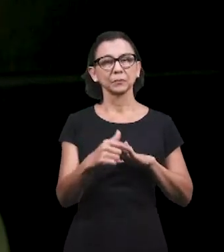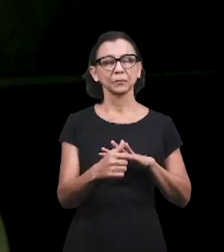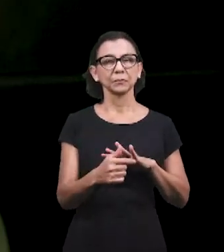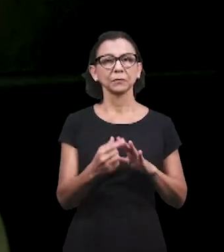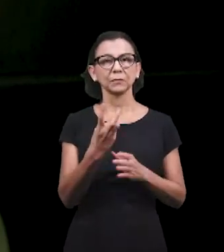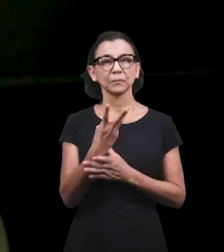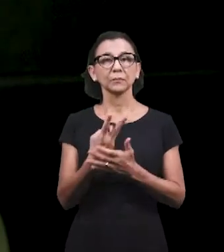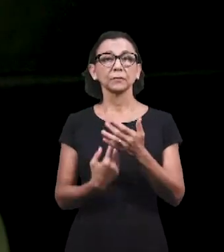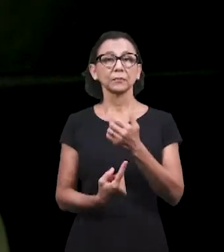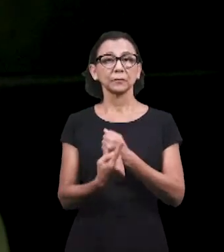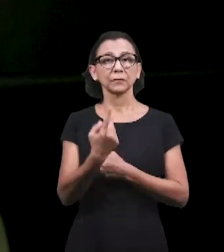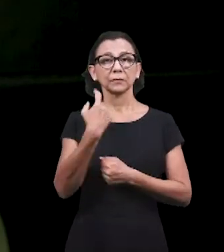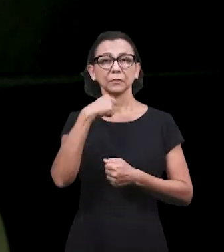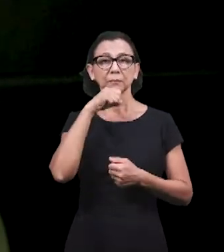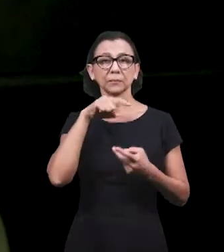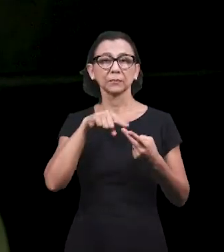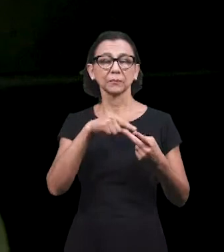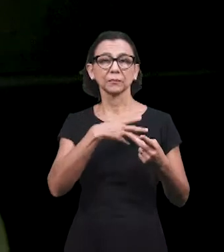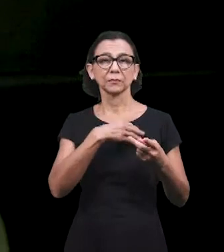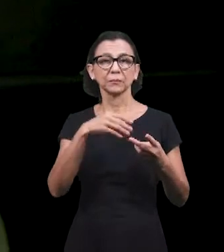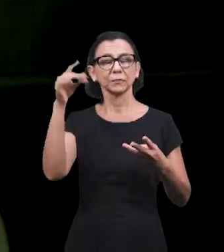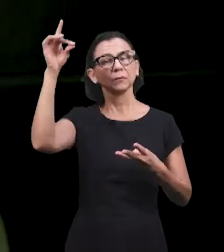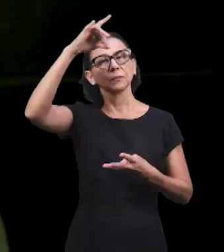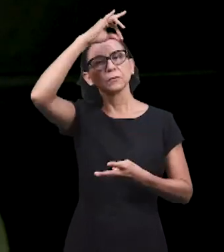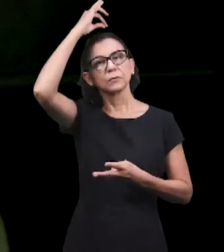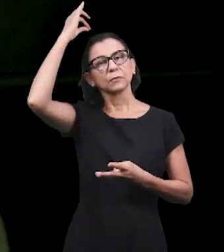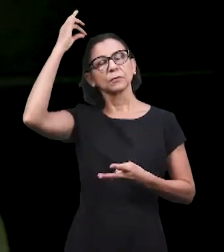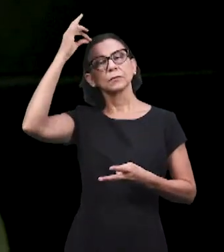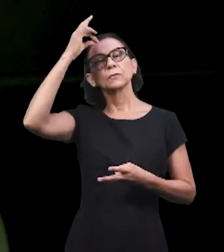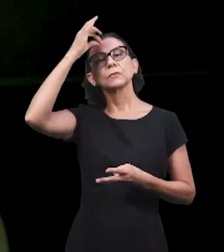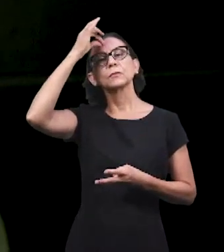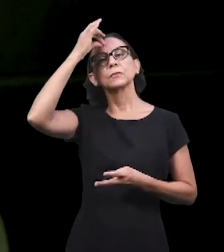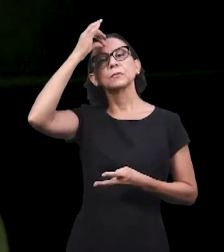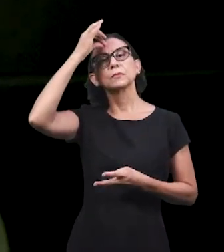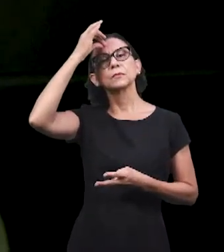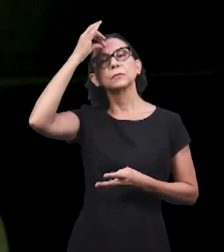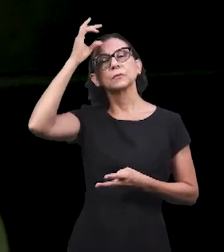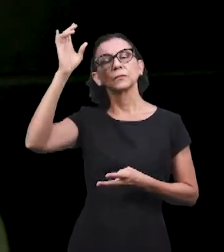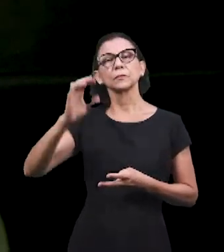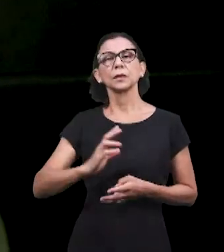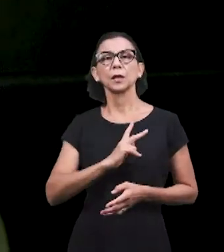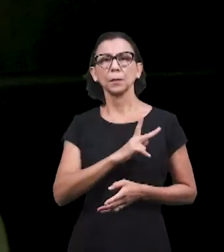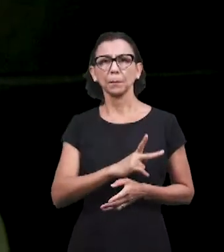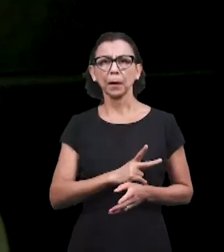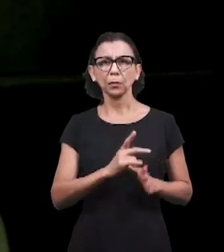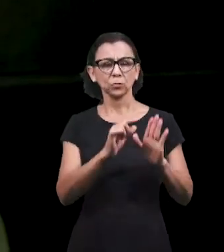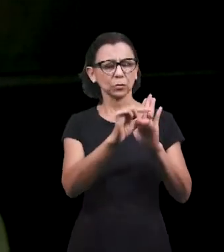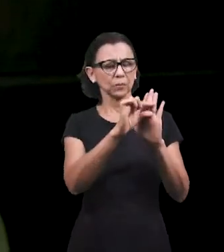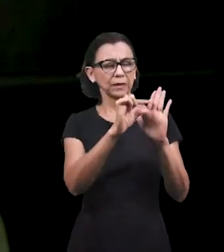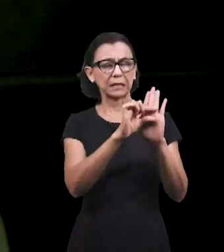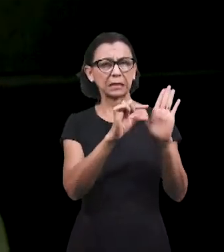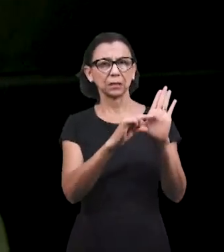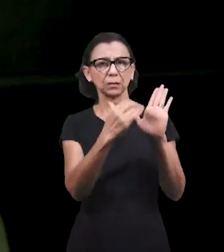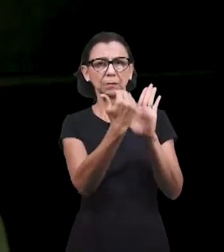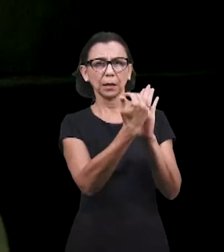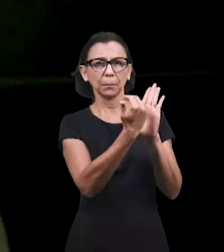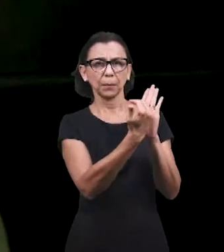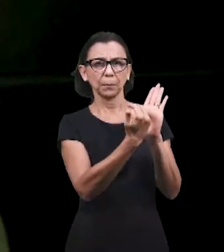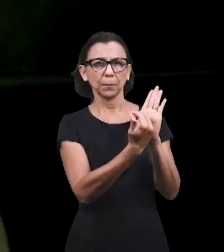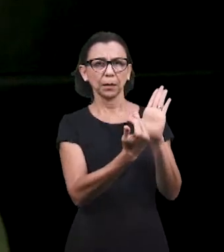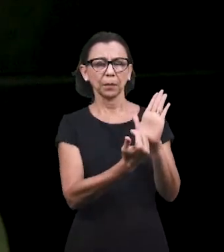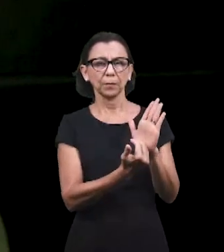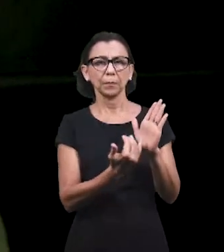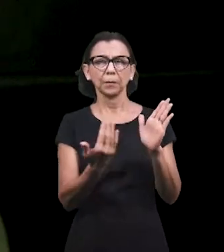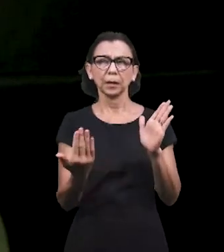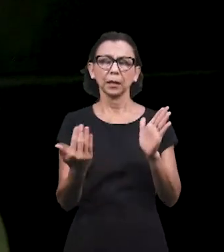do Filho e do Espírito Santo. E a maneira como o apóstolo Paulo, em cada sequência de versículos, desde o verso 3 ao